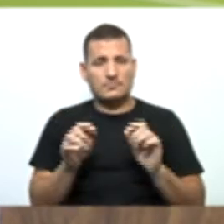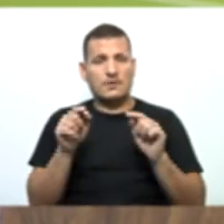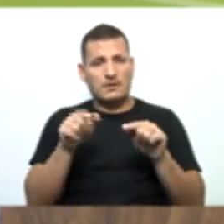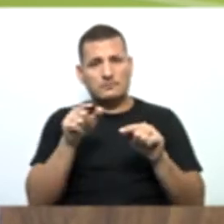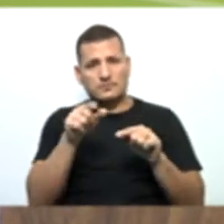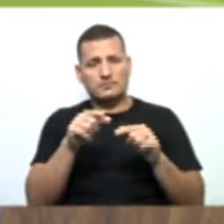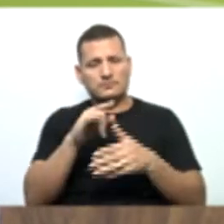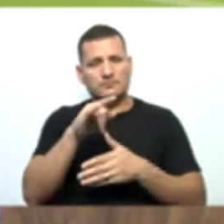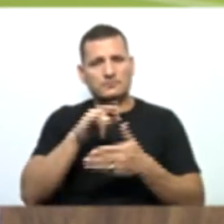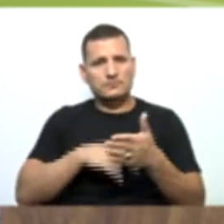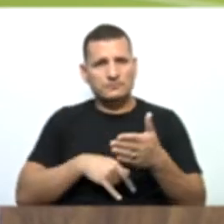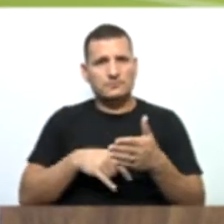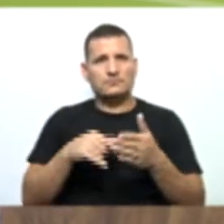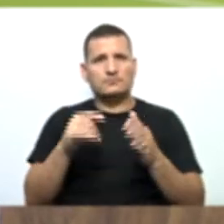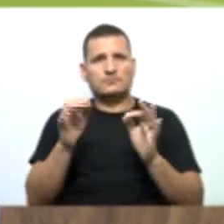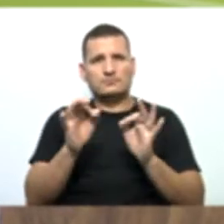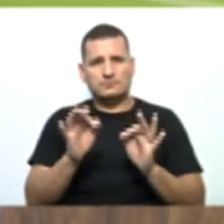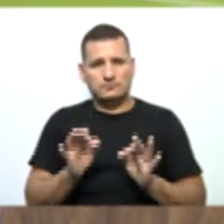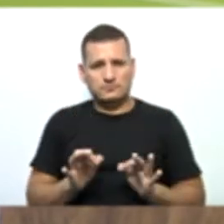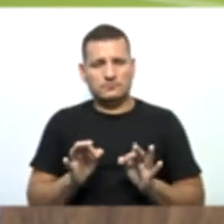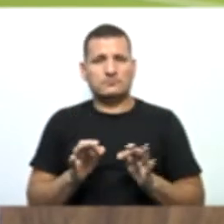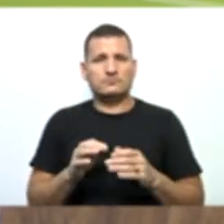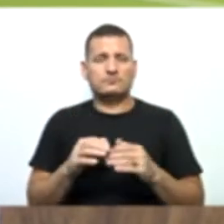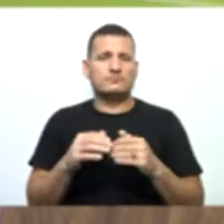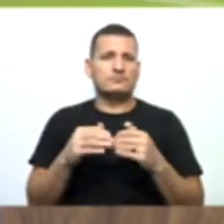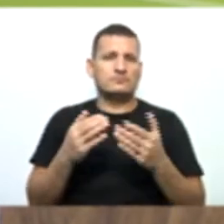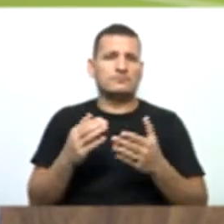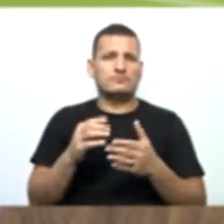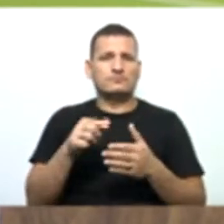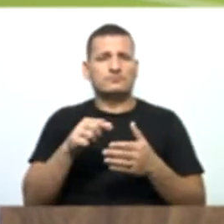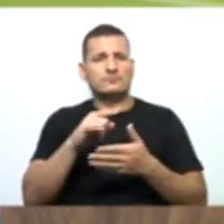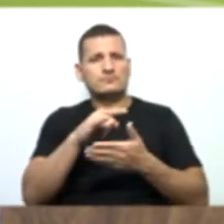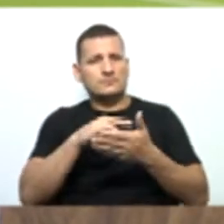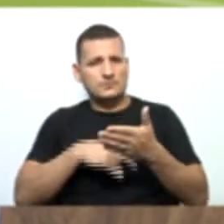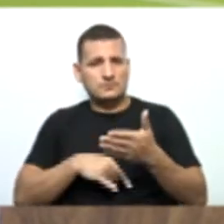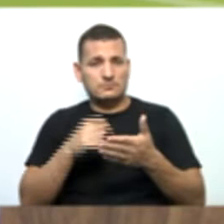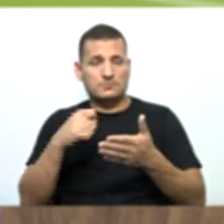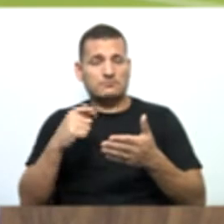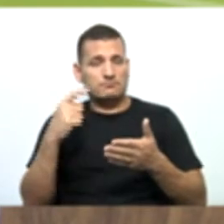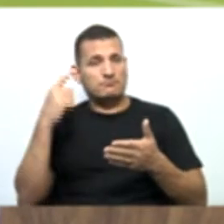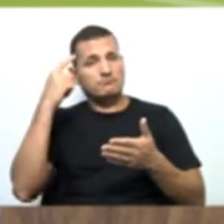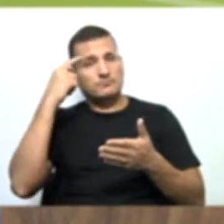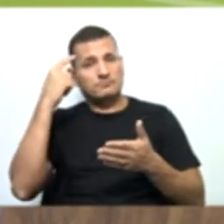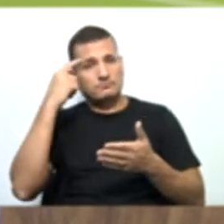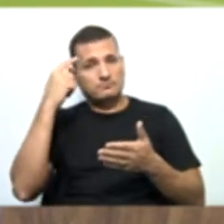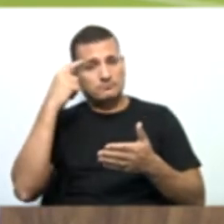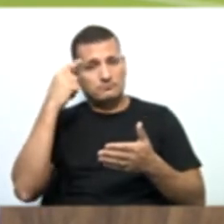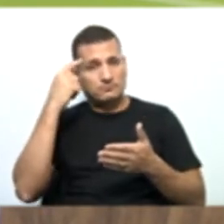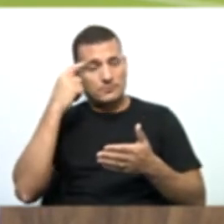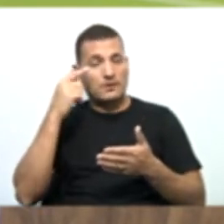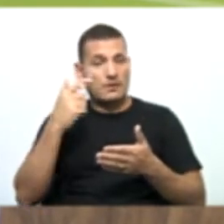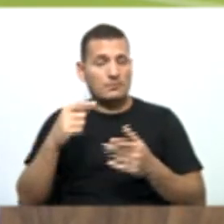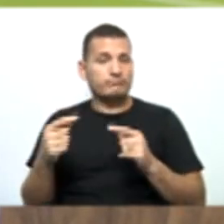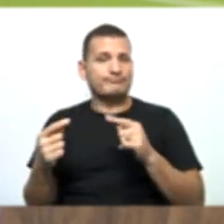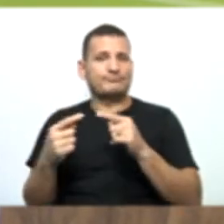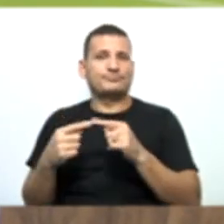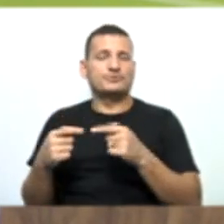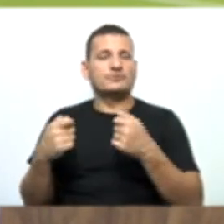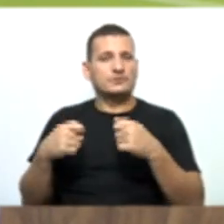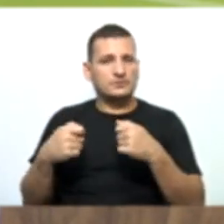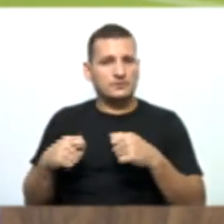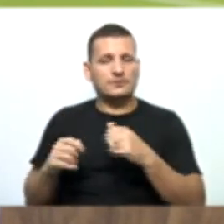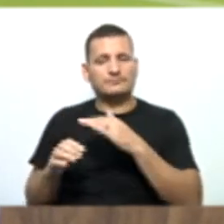vai documentar. Então, tem que ser... E aquela documentação, na verdade, você tem que pensar que é de acordo com a necessidade